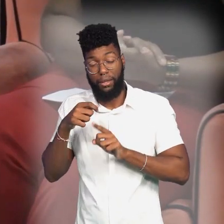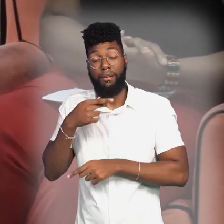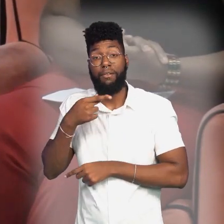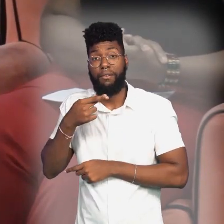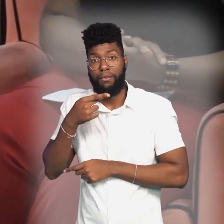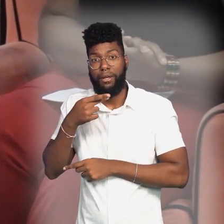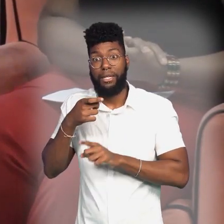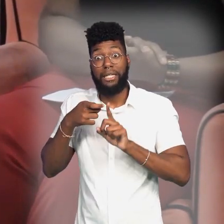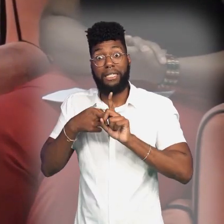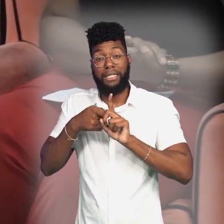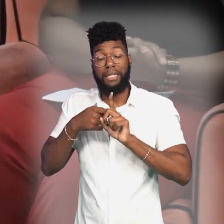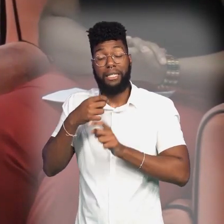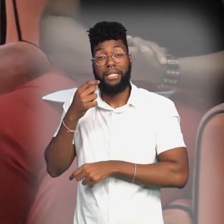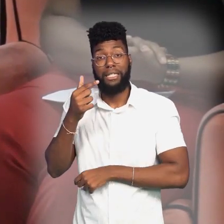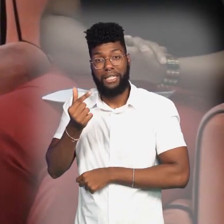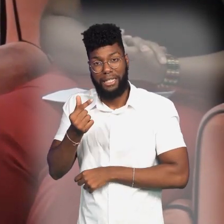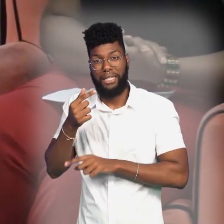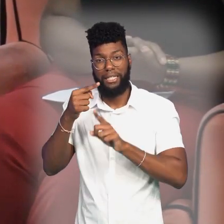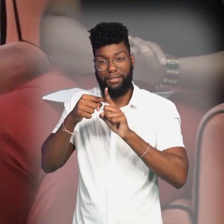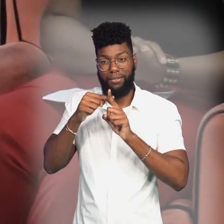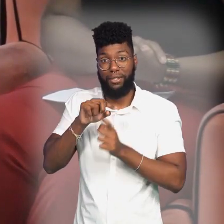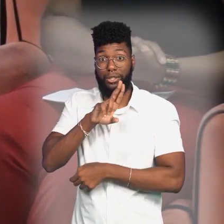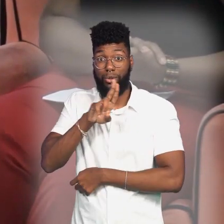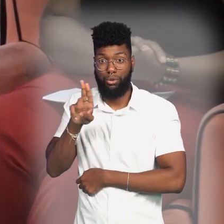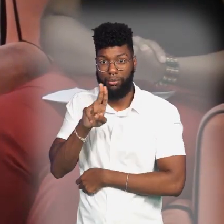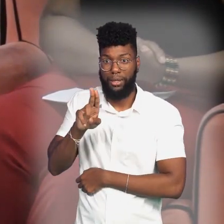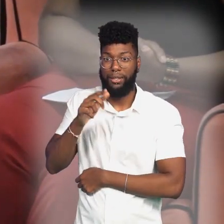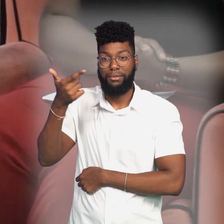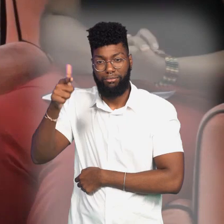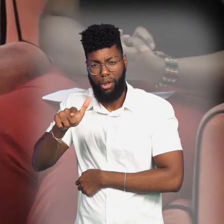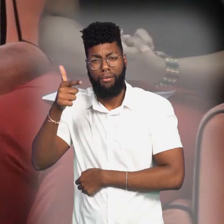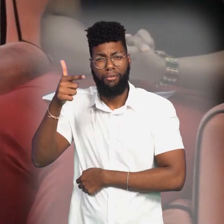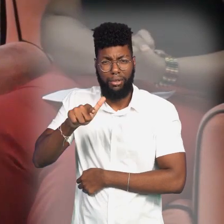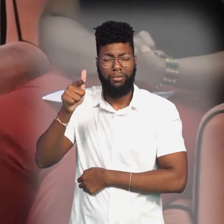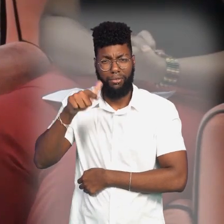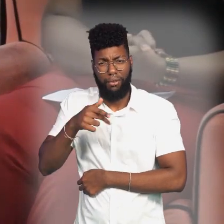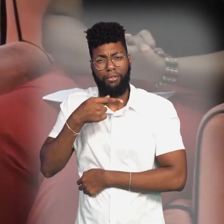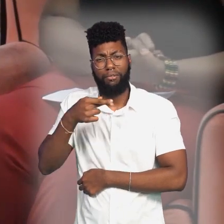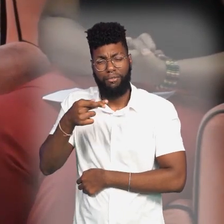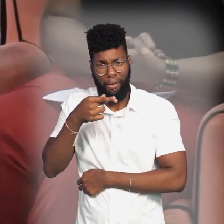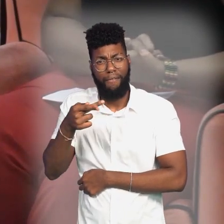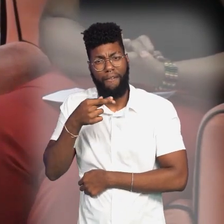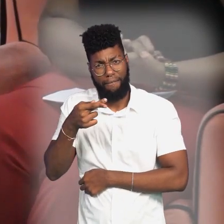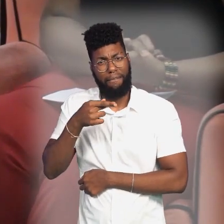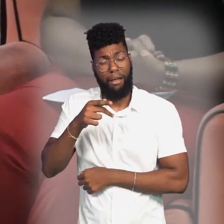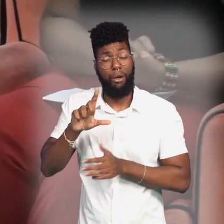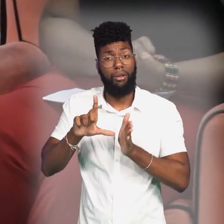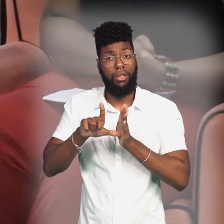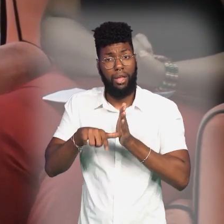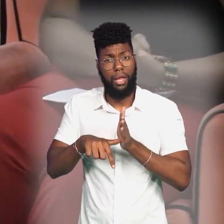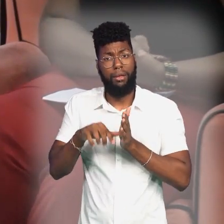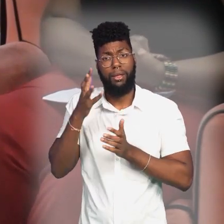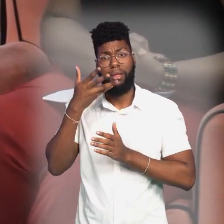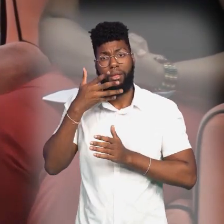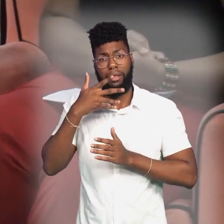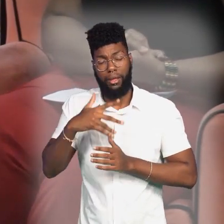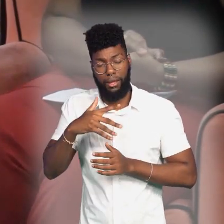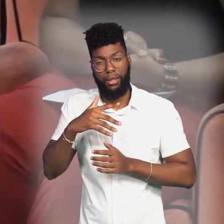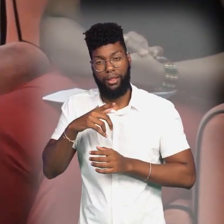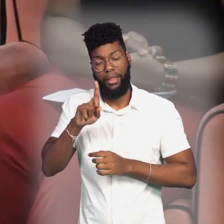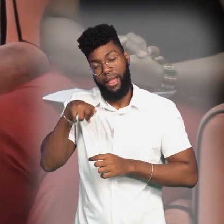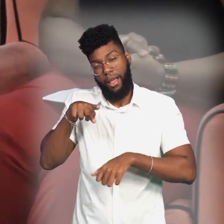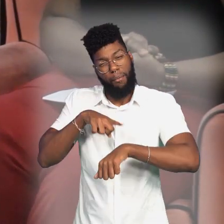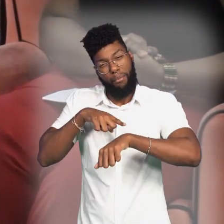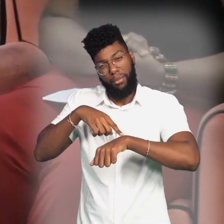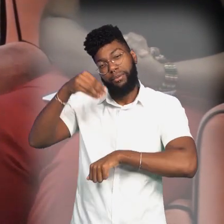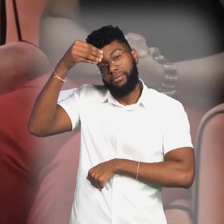criança no ouvido direito, depois no ouvido esquerdo. Aí a criança vai até o dia de batizado. Aí